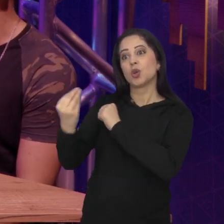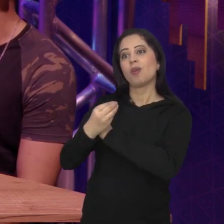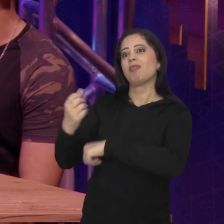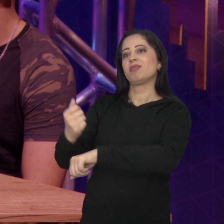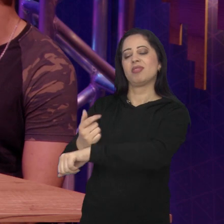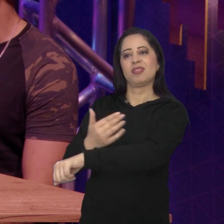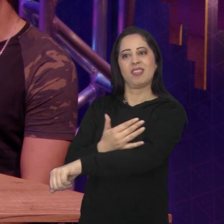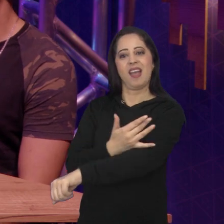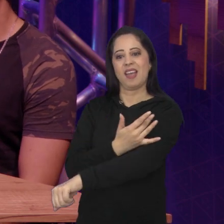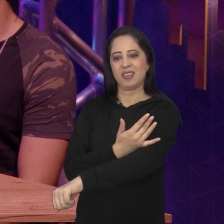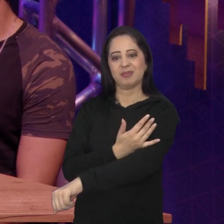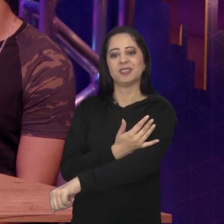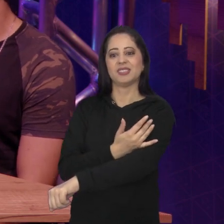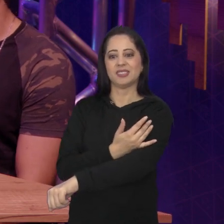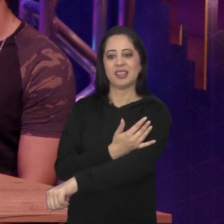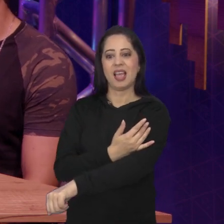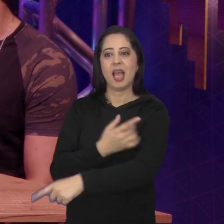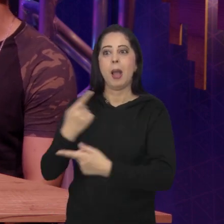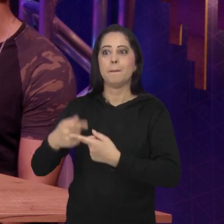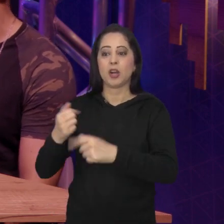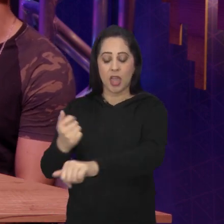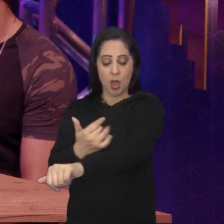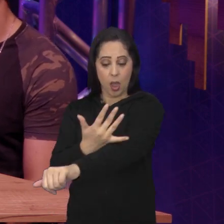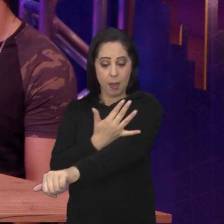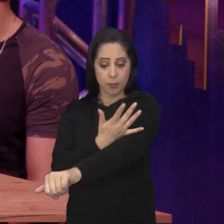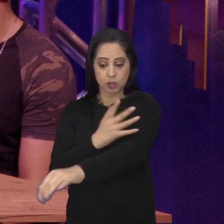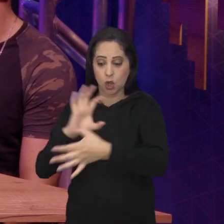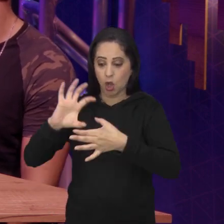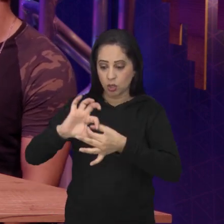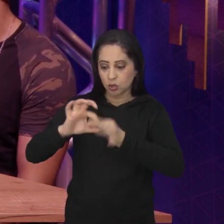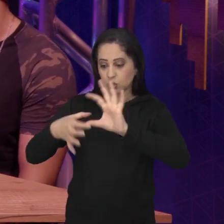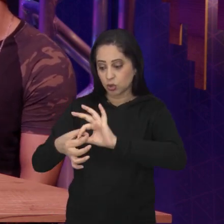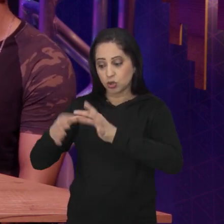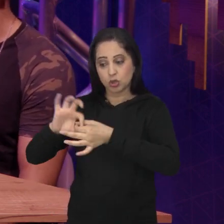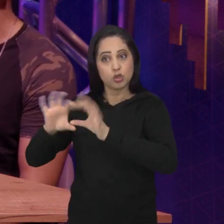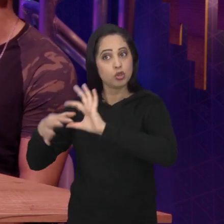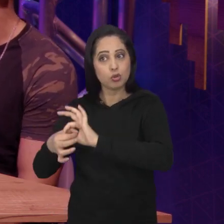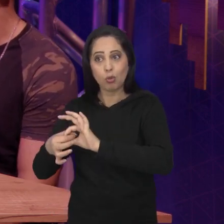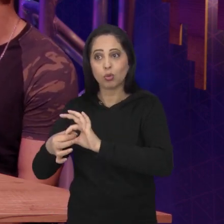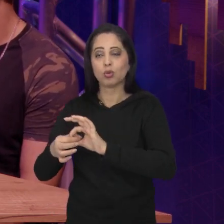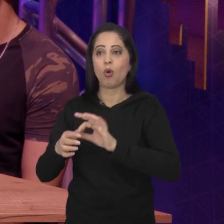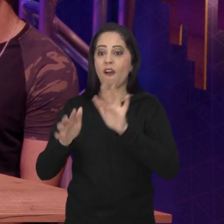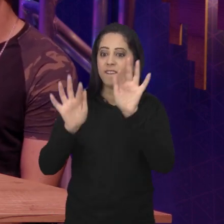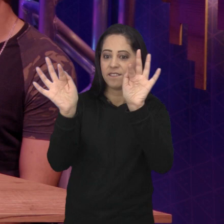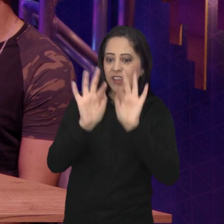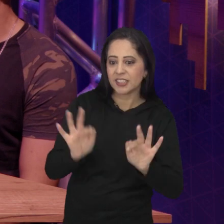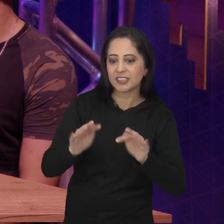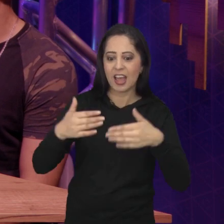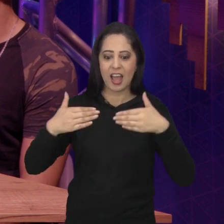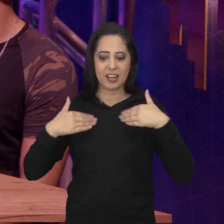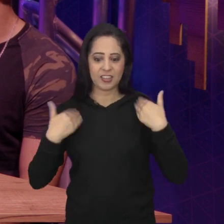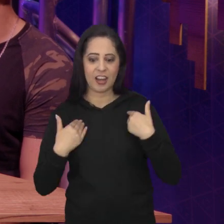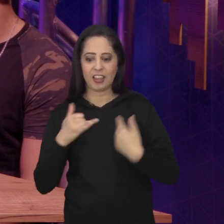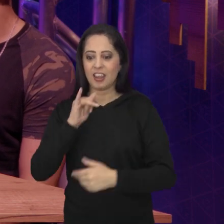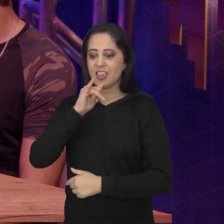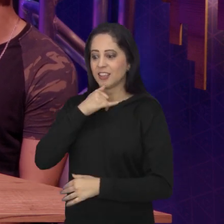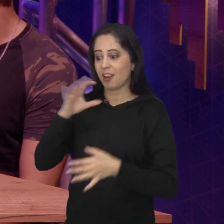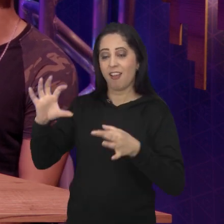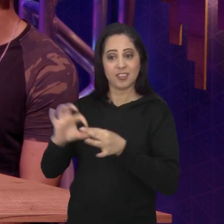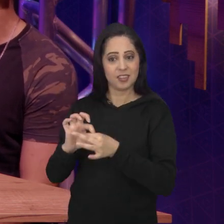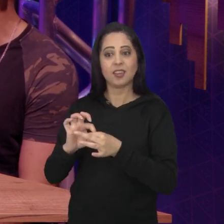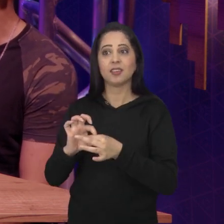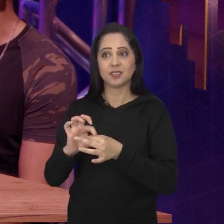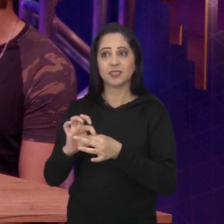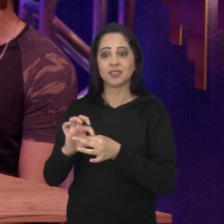outros sentimentos. Porque eles não estão desligados um do outro, né? Eles são interligados e na verdade